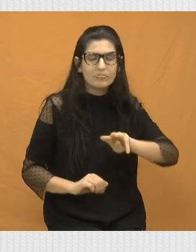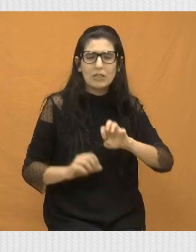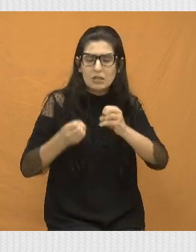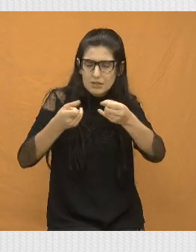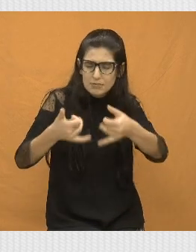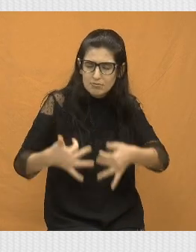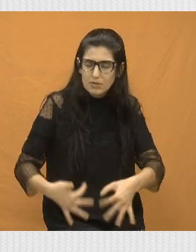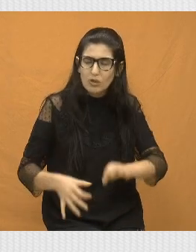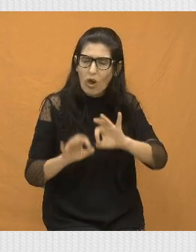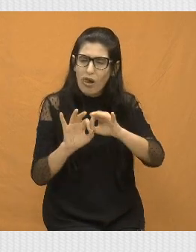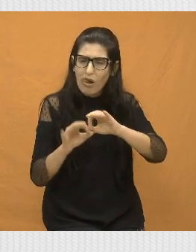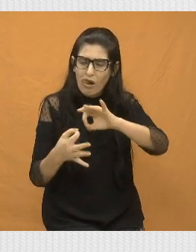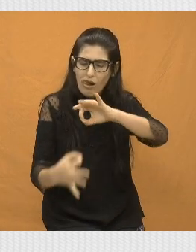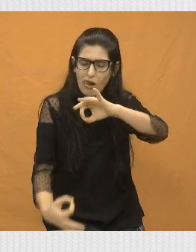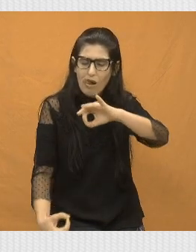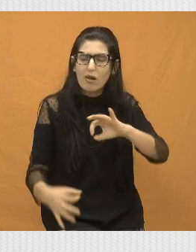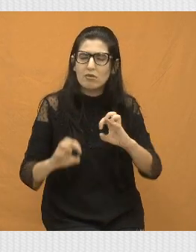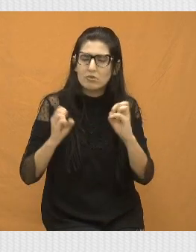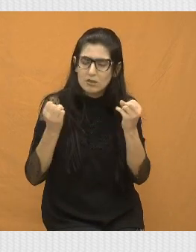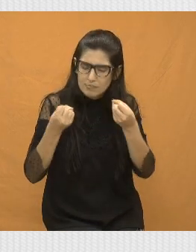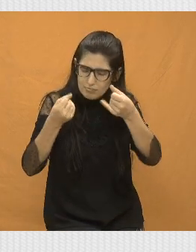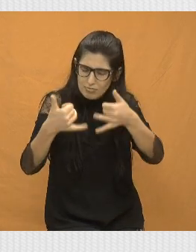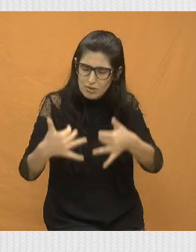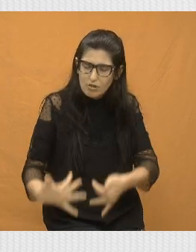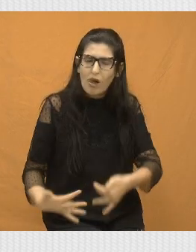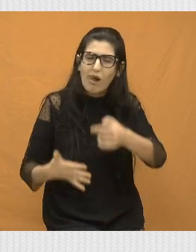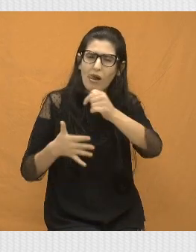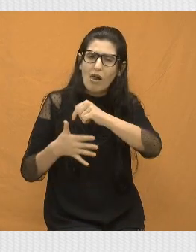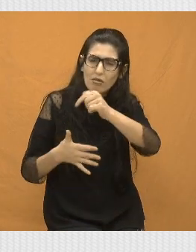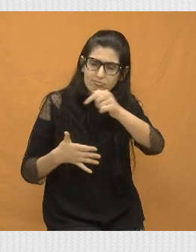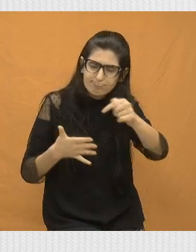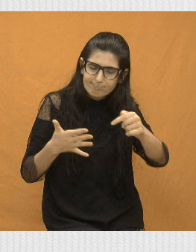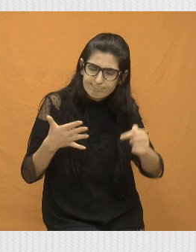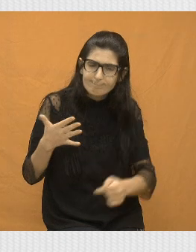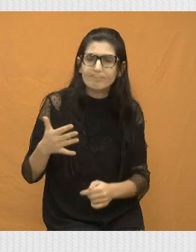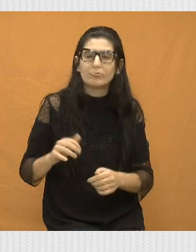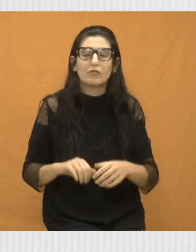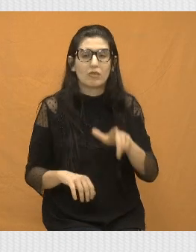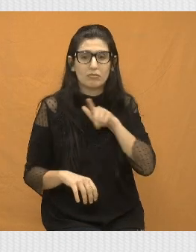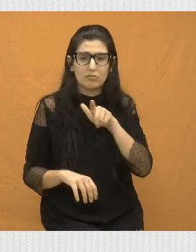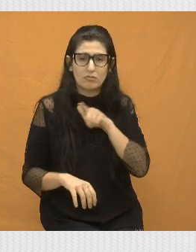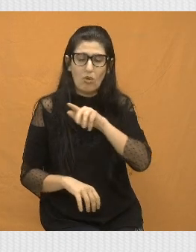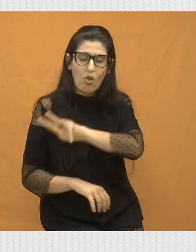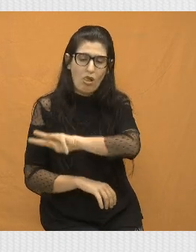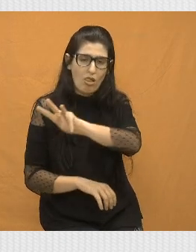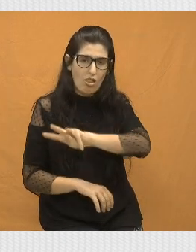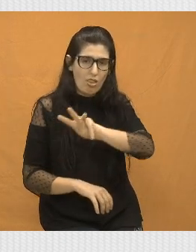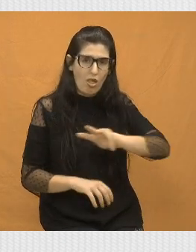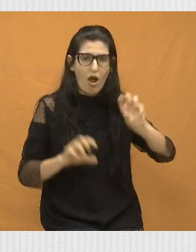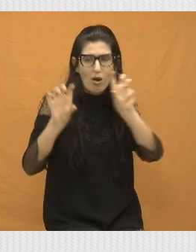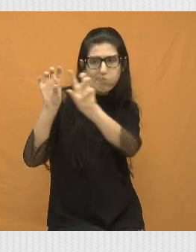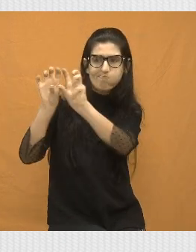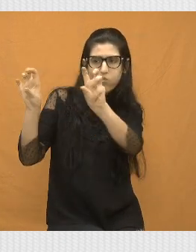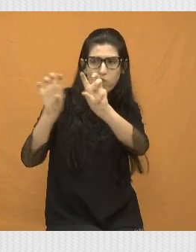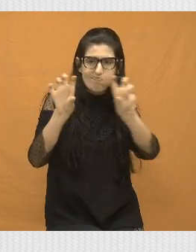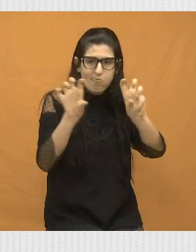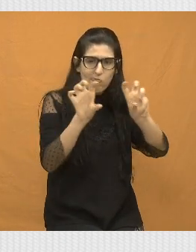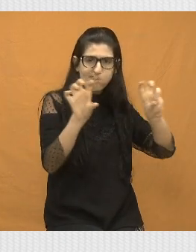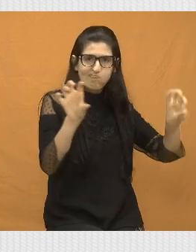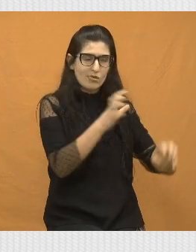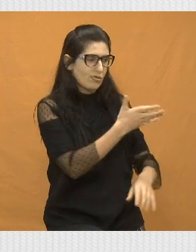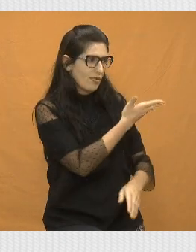no portal da transparência também, né? Então, fizemos um link aqui, onde esse aqui é o site do município hoje,